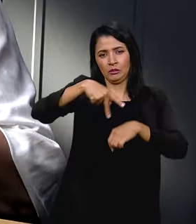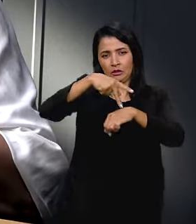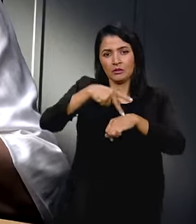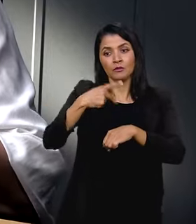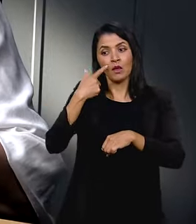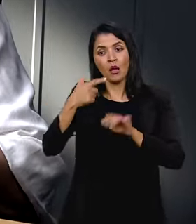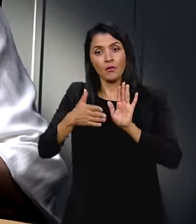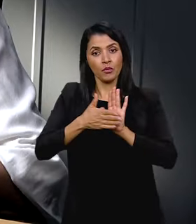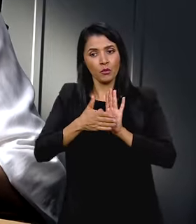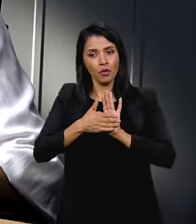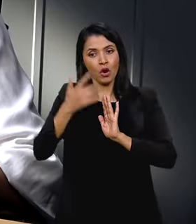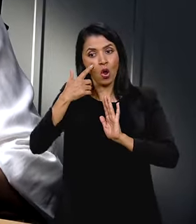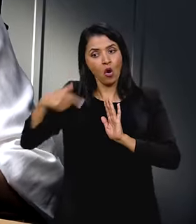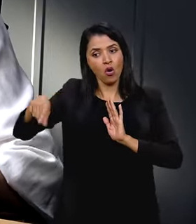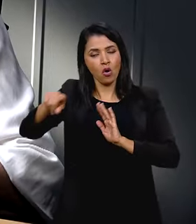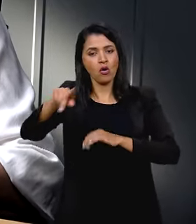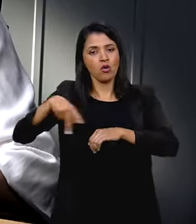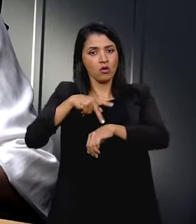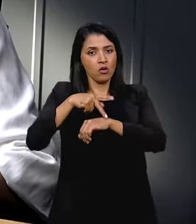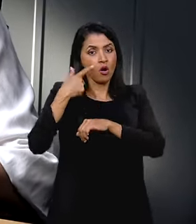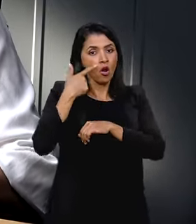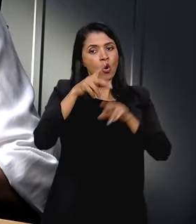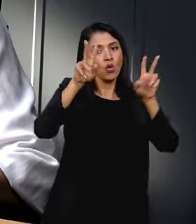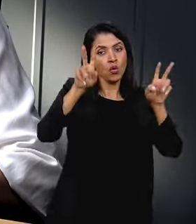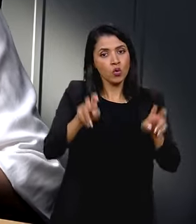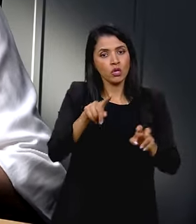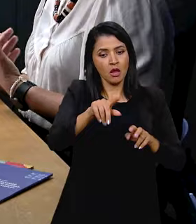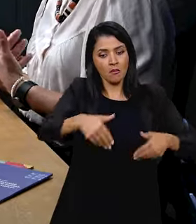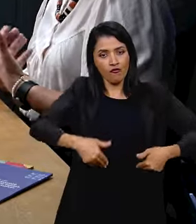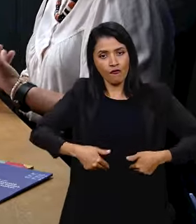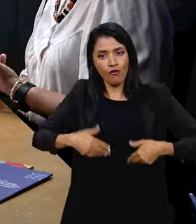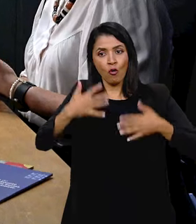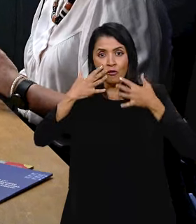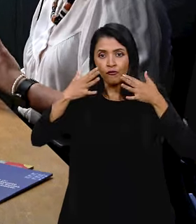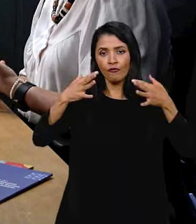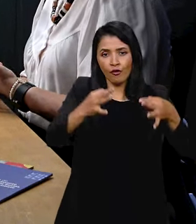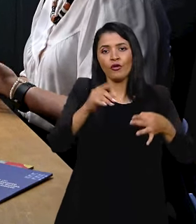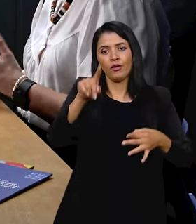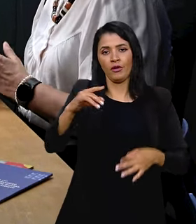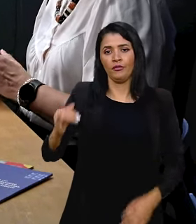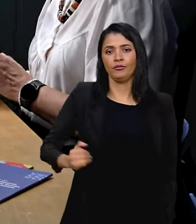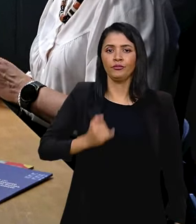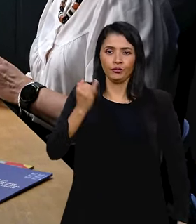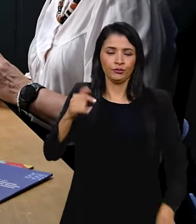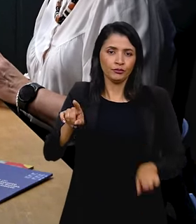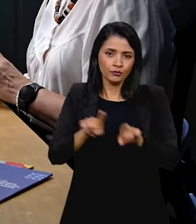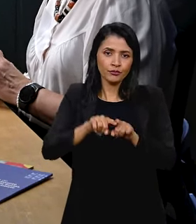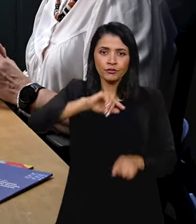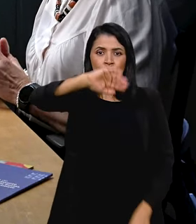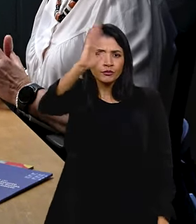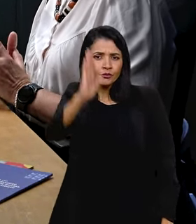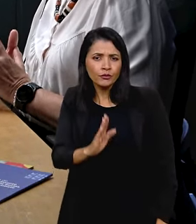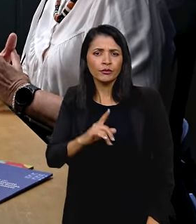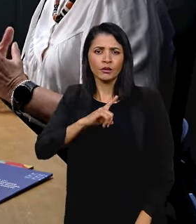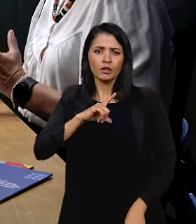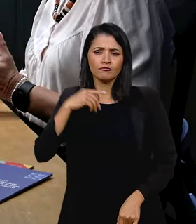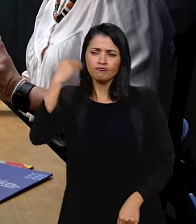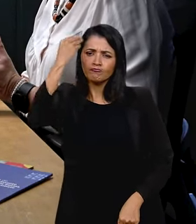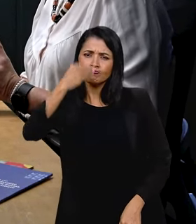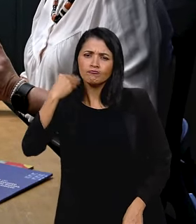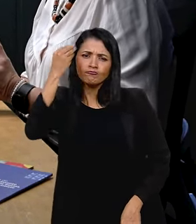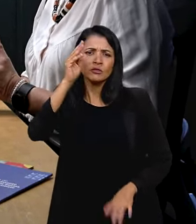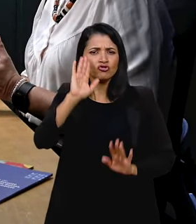países coloquem no centro da sua agenda política o tema da fome é de uma relevância imensa e o Brasil pela essa